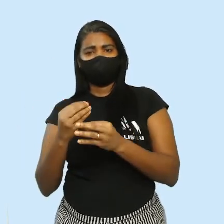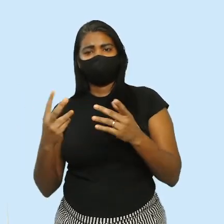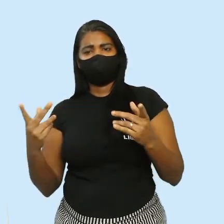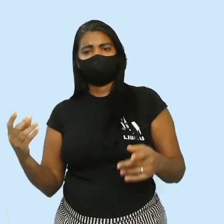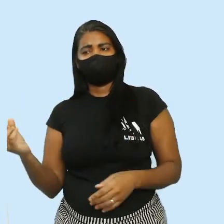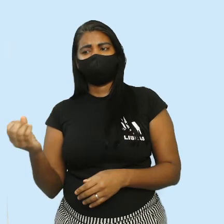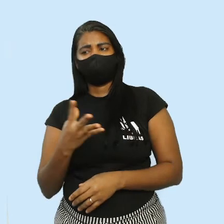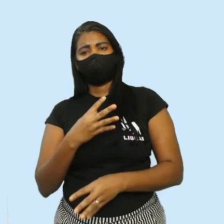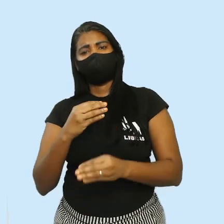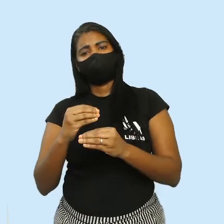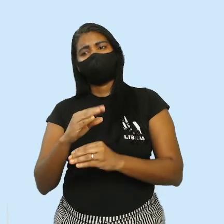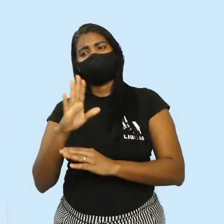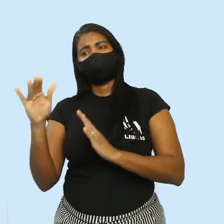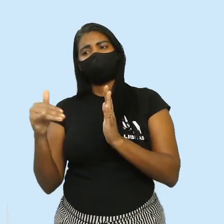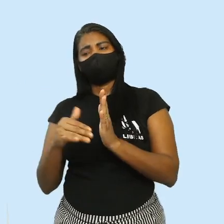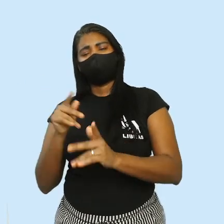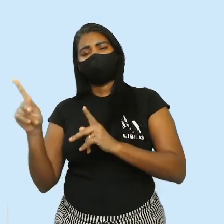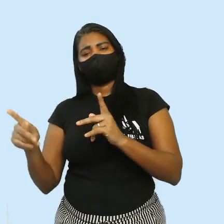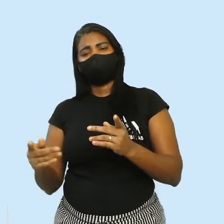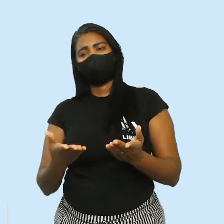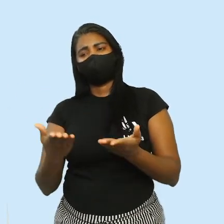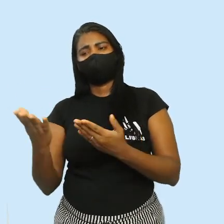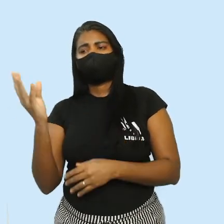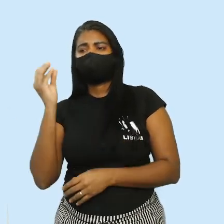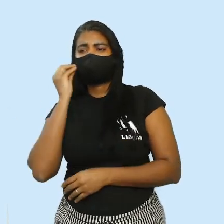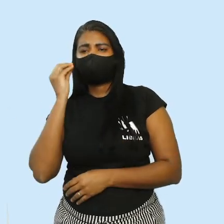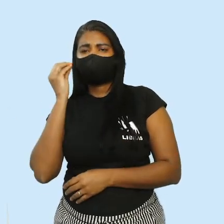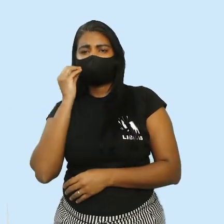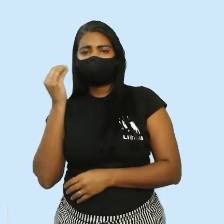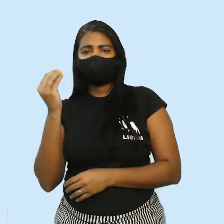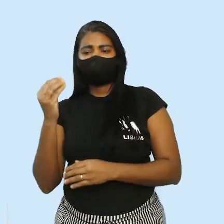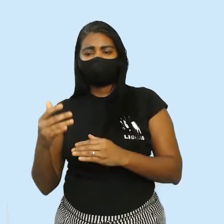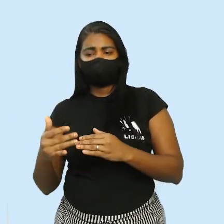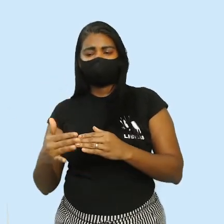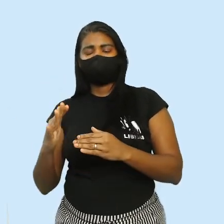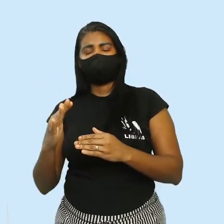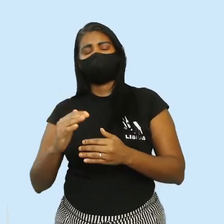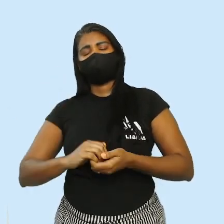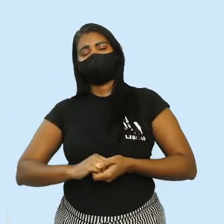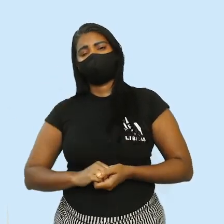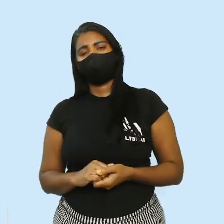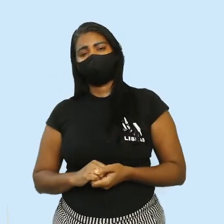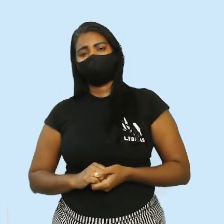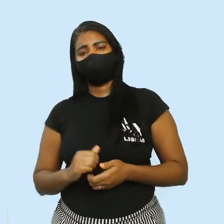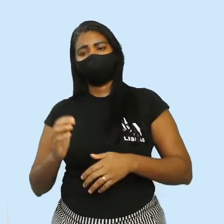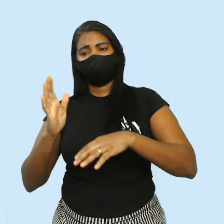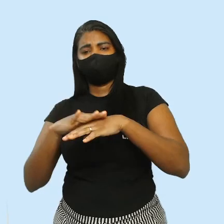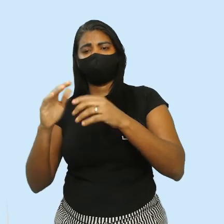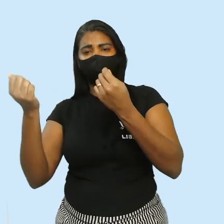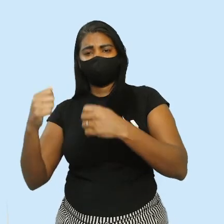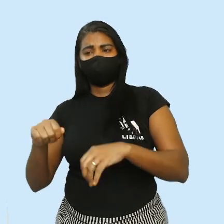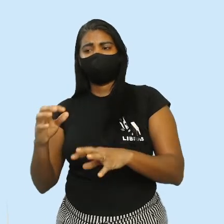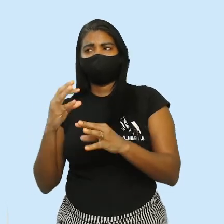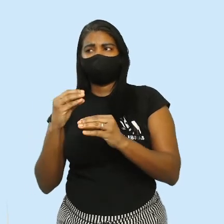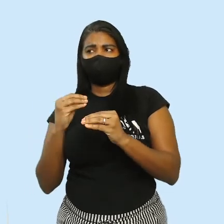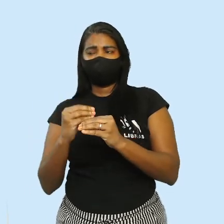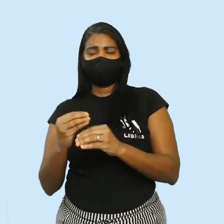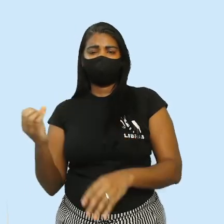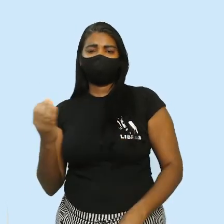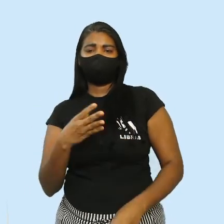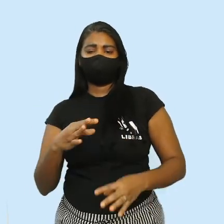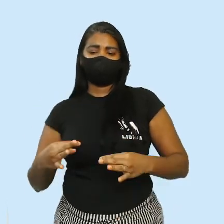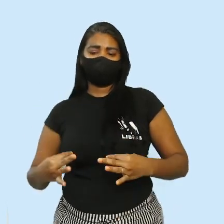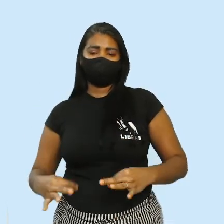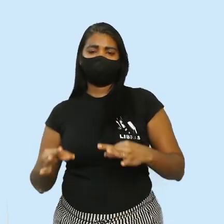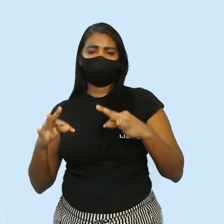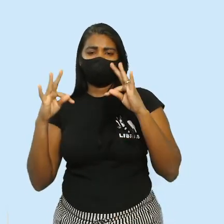novas para todo o público. E aí, essa experiência virtual foi dentro desses fragmentos, né, de possibilidades da nova